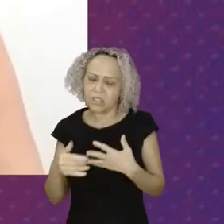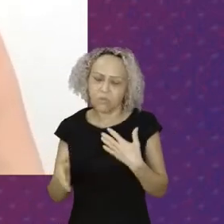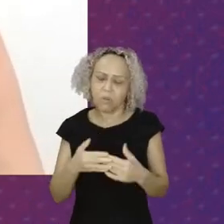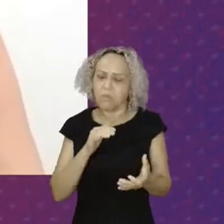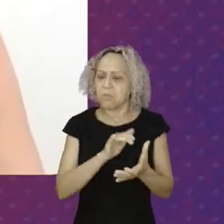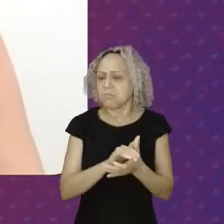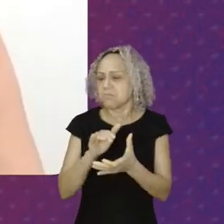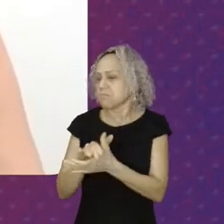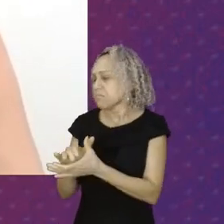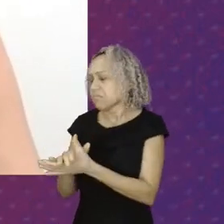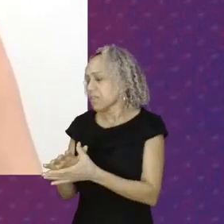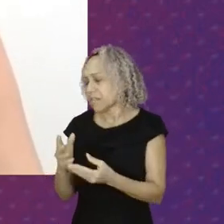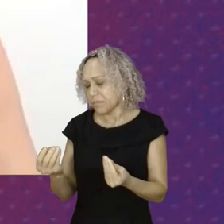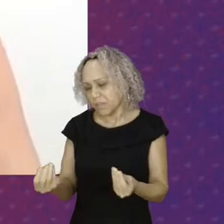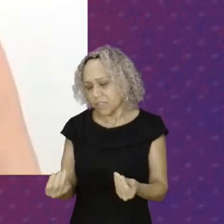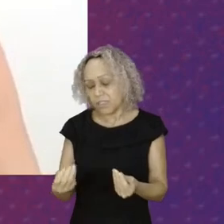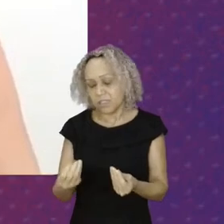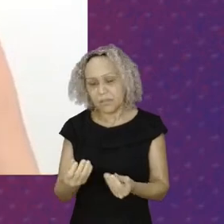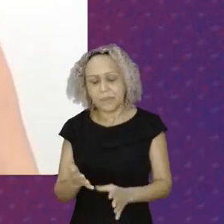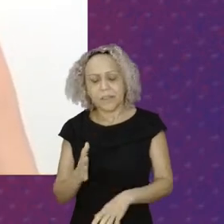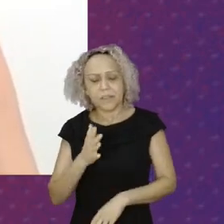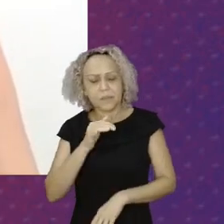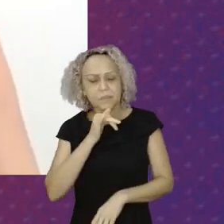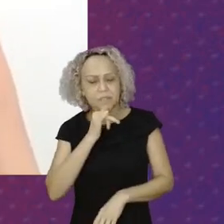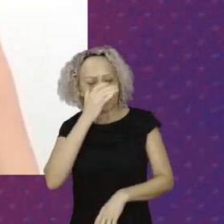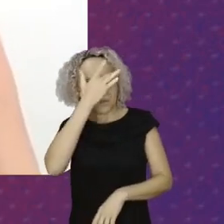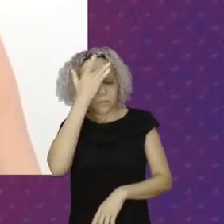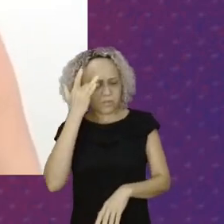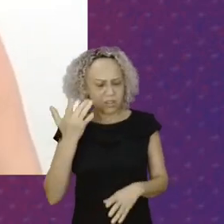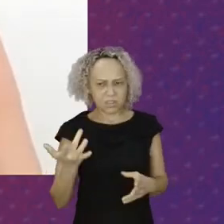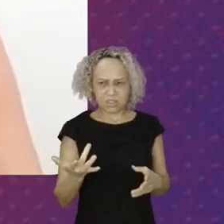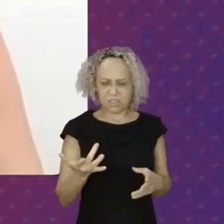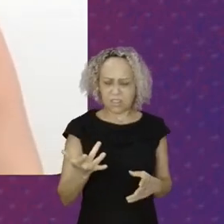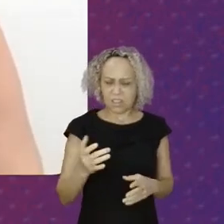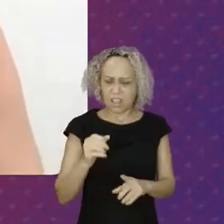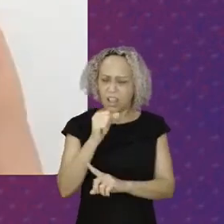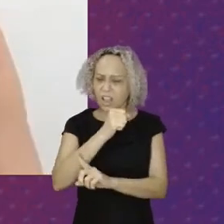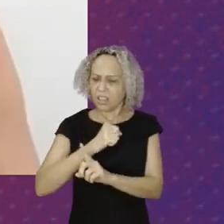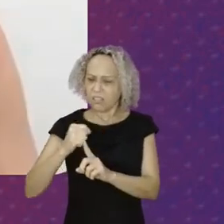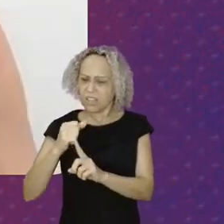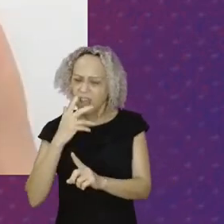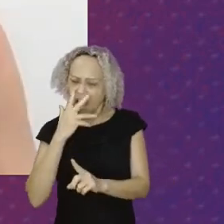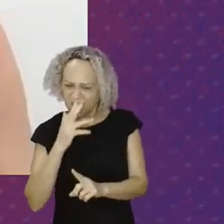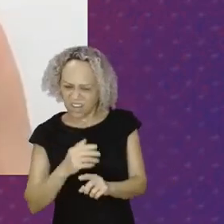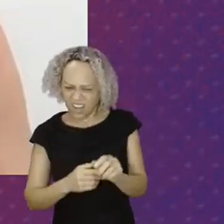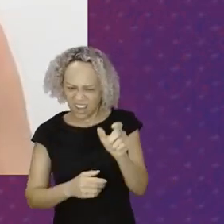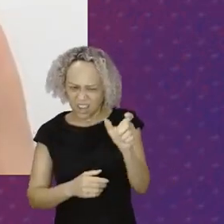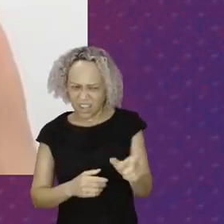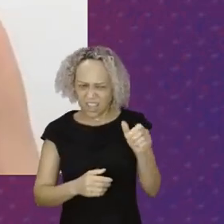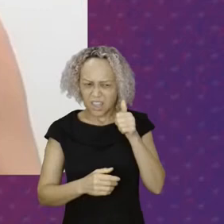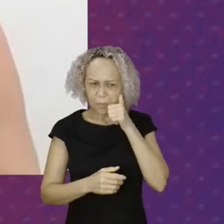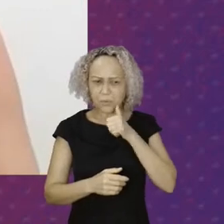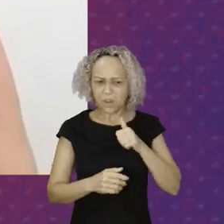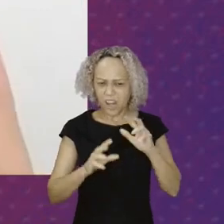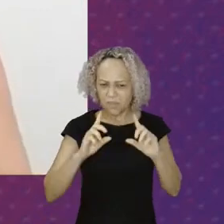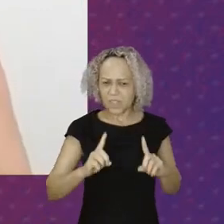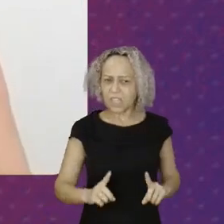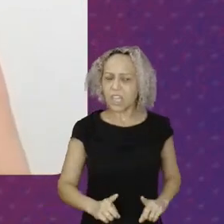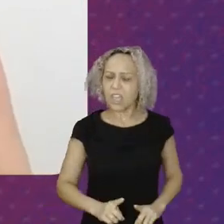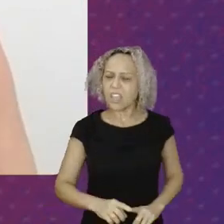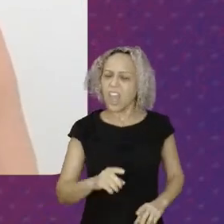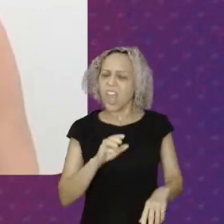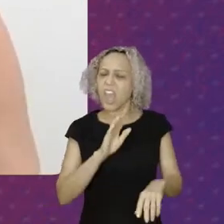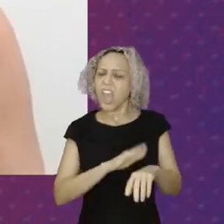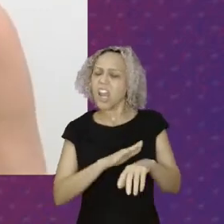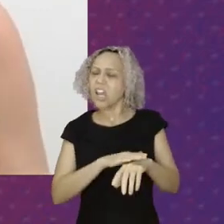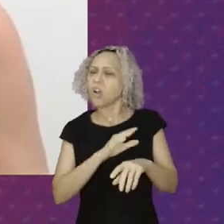capacidade para cuidar nem de si, tampouco de outras pessoas. Quando nós